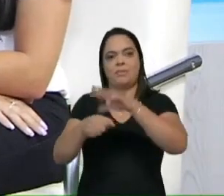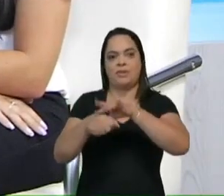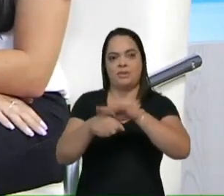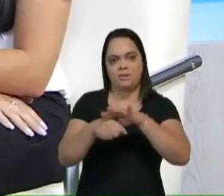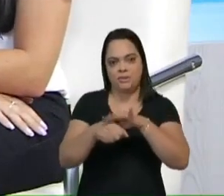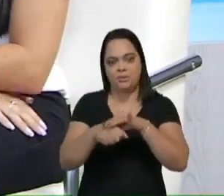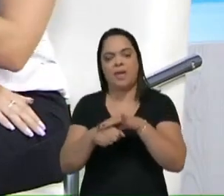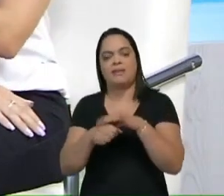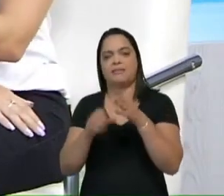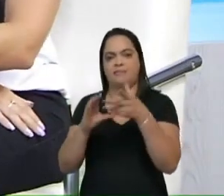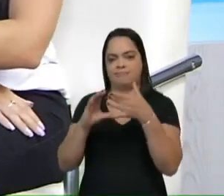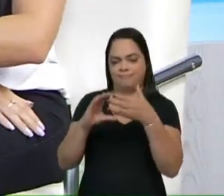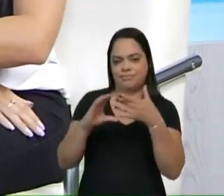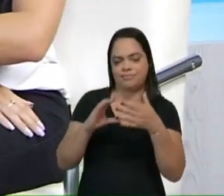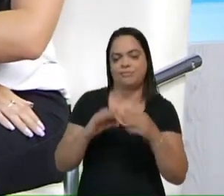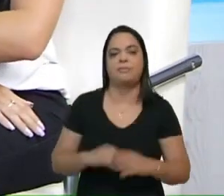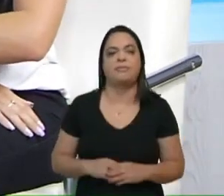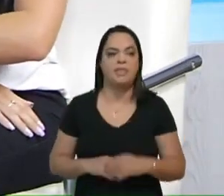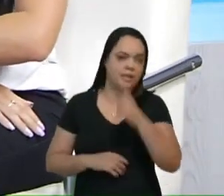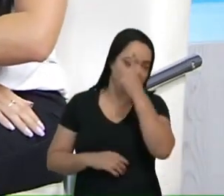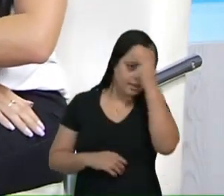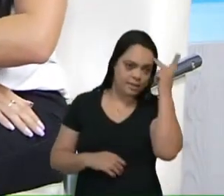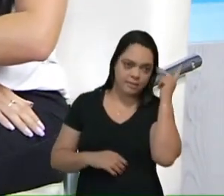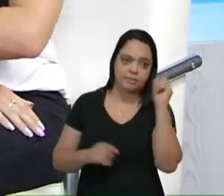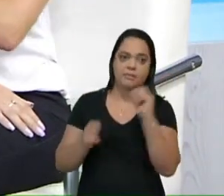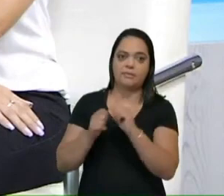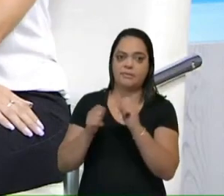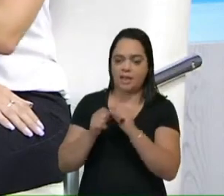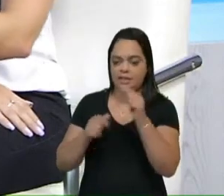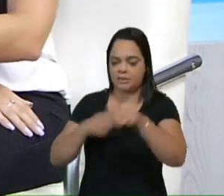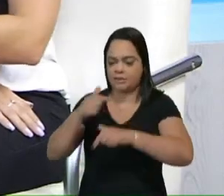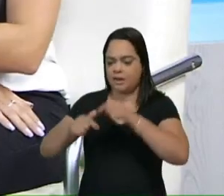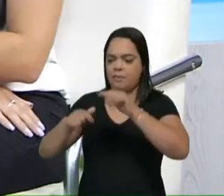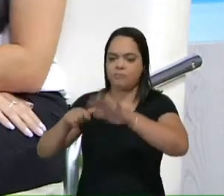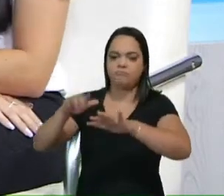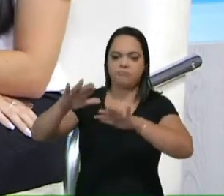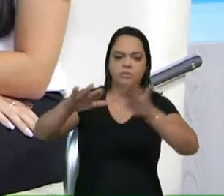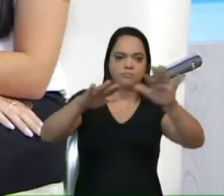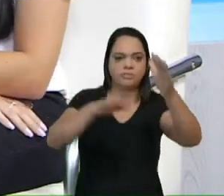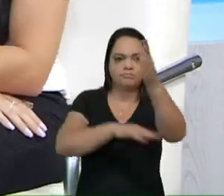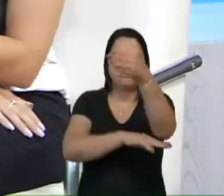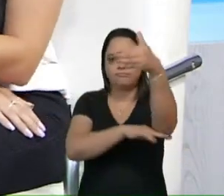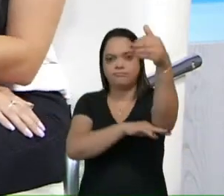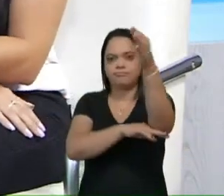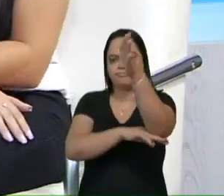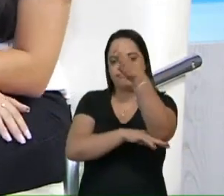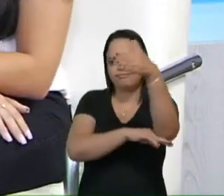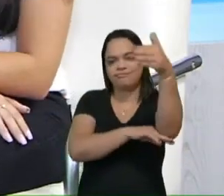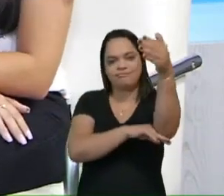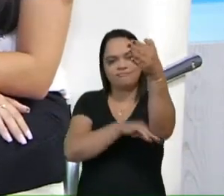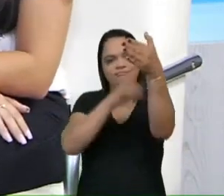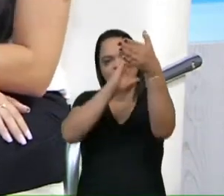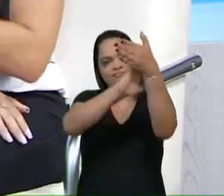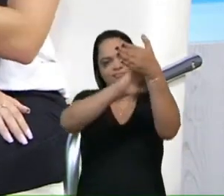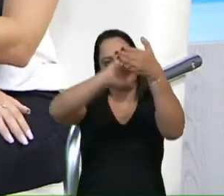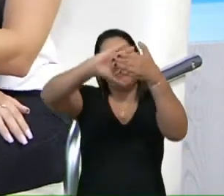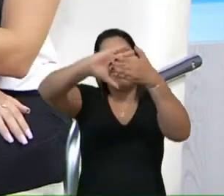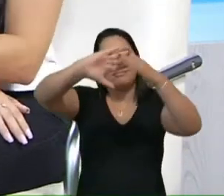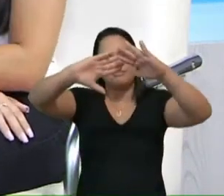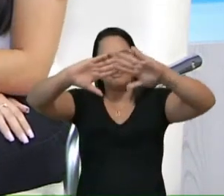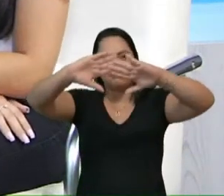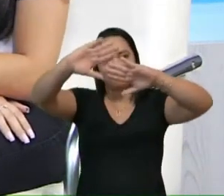raras e aí essas pessoas após esse essa ação né Essa palestra de conscientização elas são convidadas né a